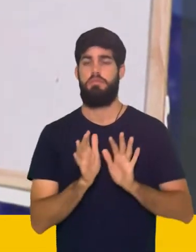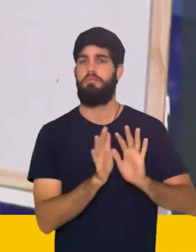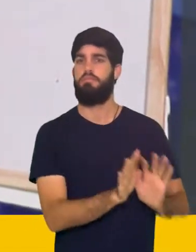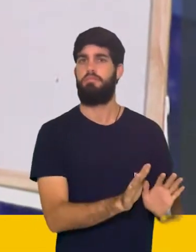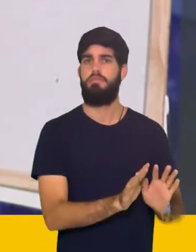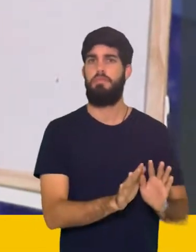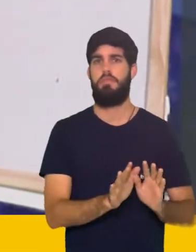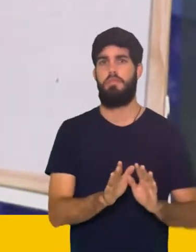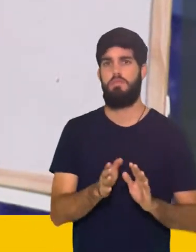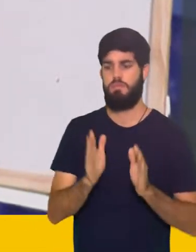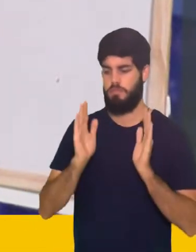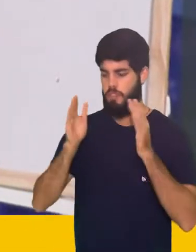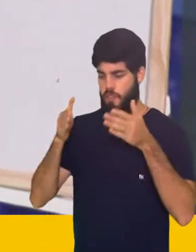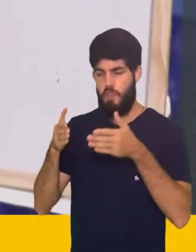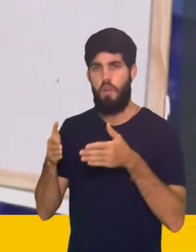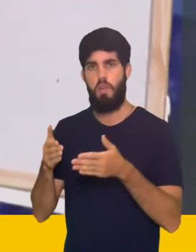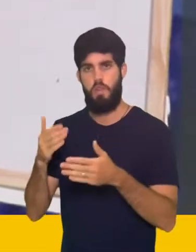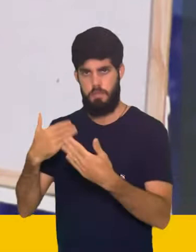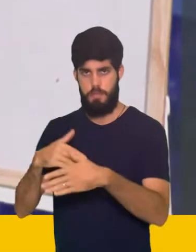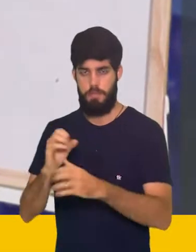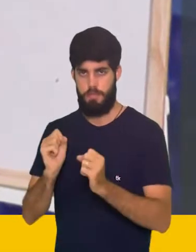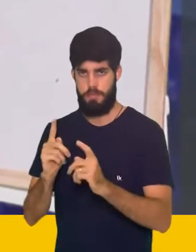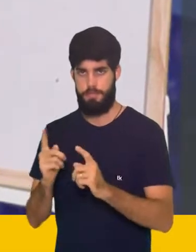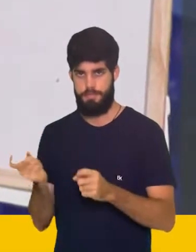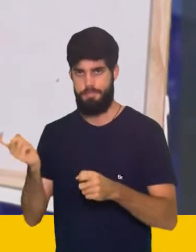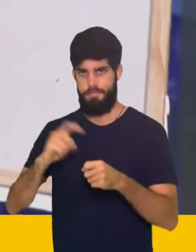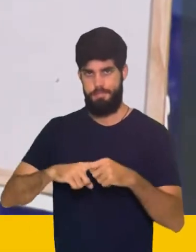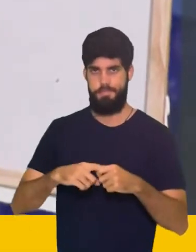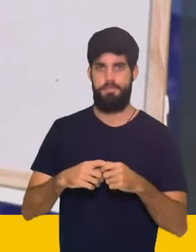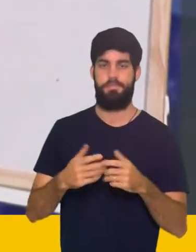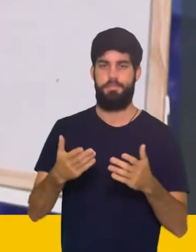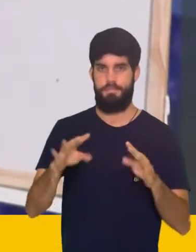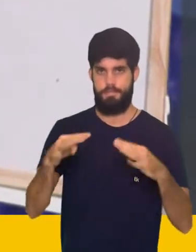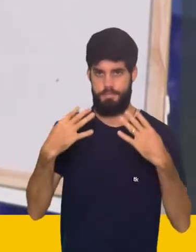deixa ela lá e vai para a prova, certo? Agora volta para cá.